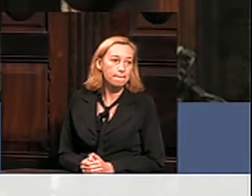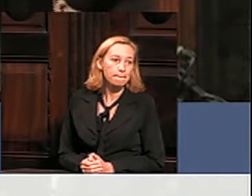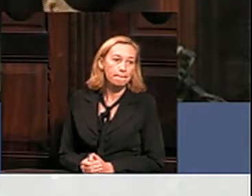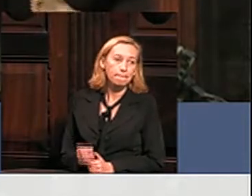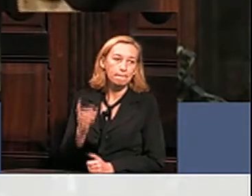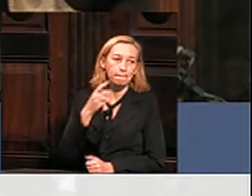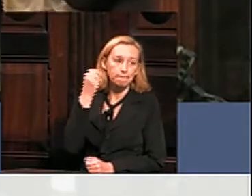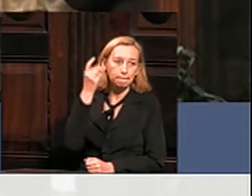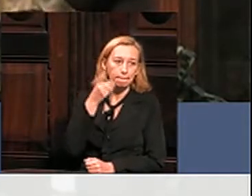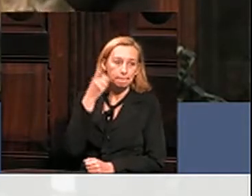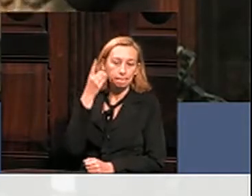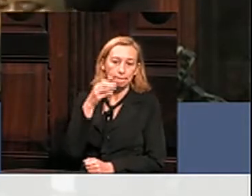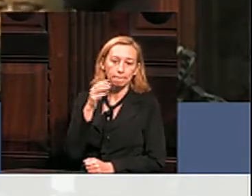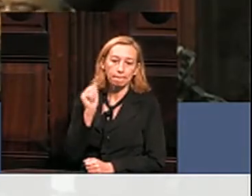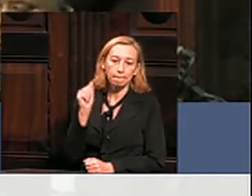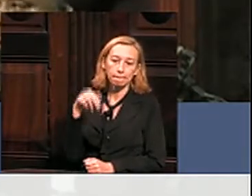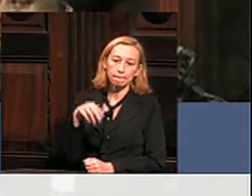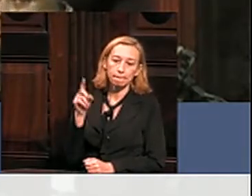Ceciliano.